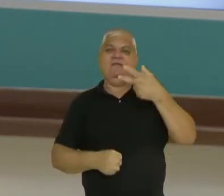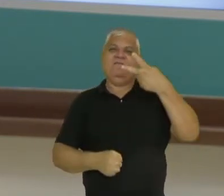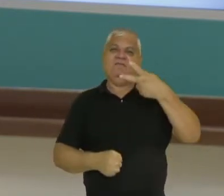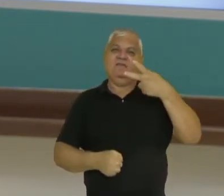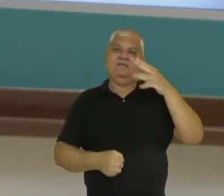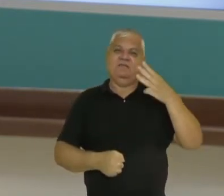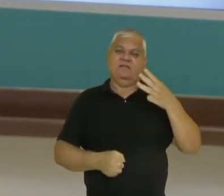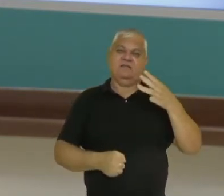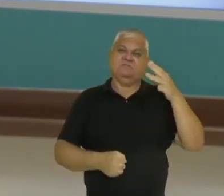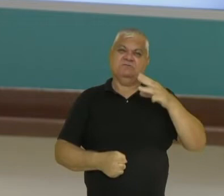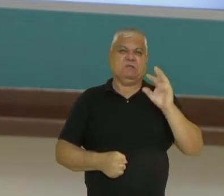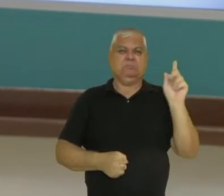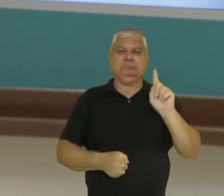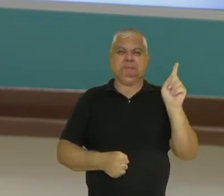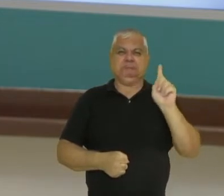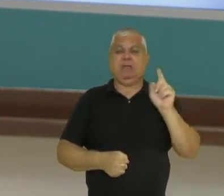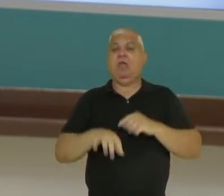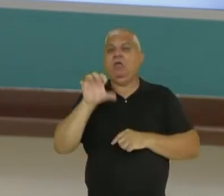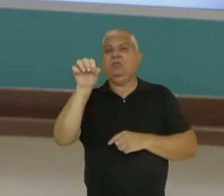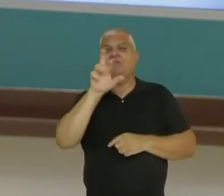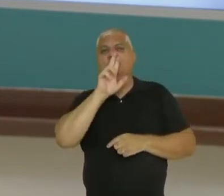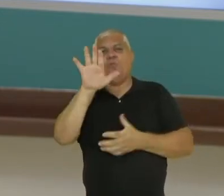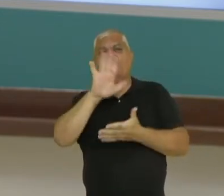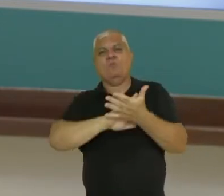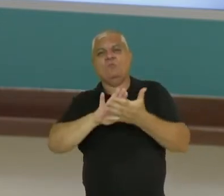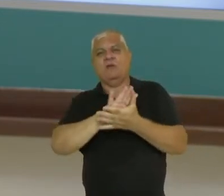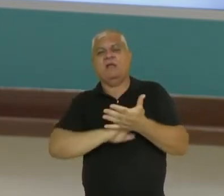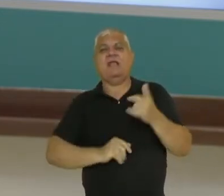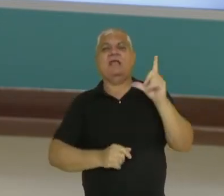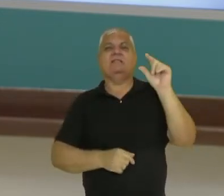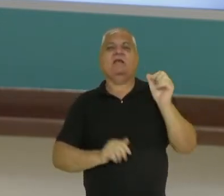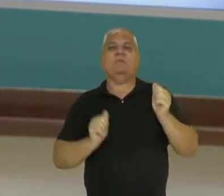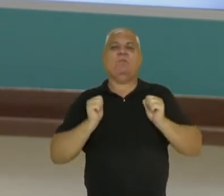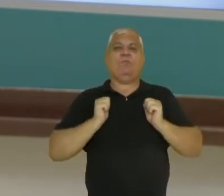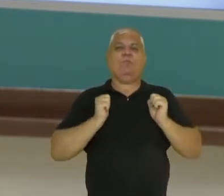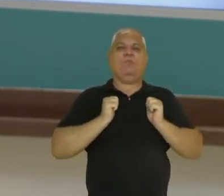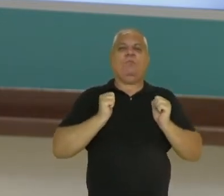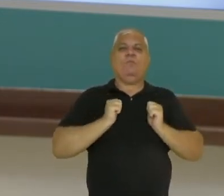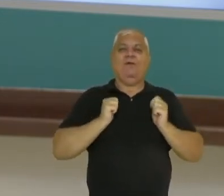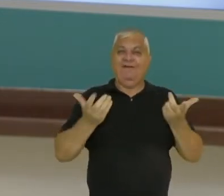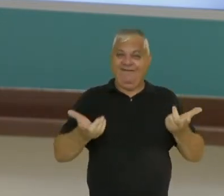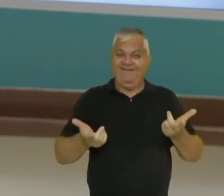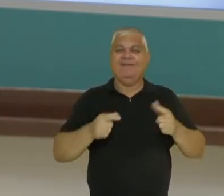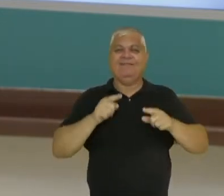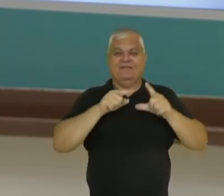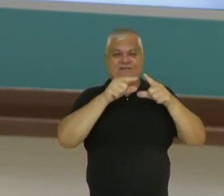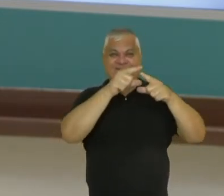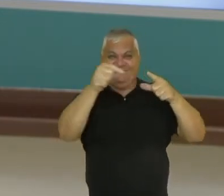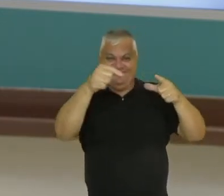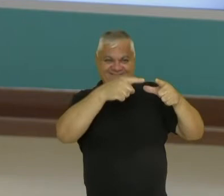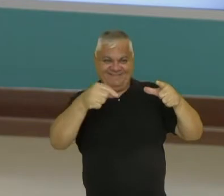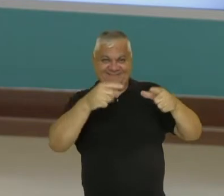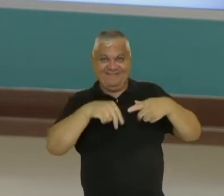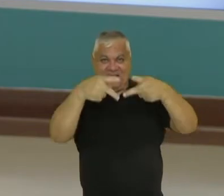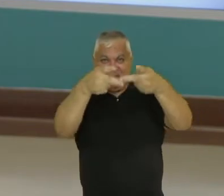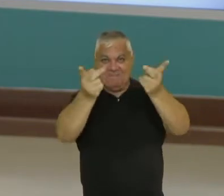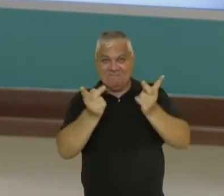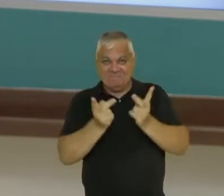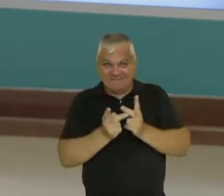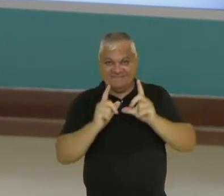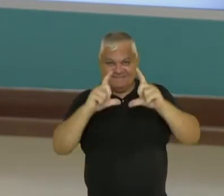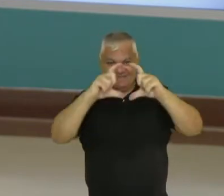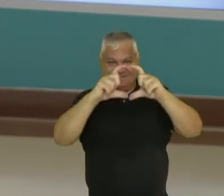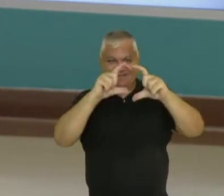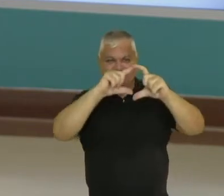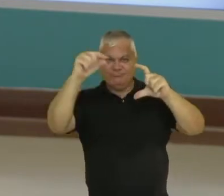que não, 9% não souberam responder e 10% não quiseram participar da pesquisa. Então é uma maneira de você